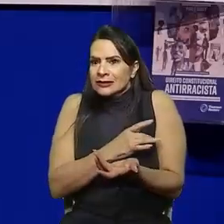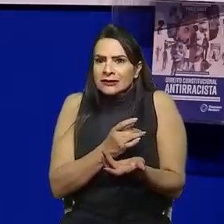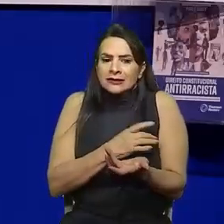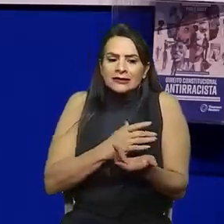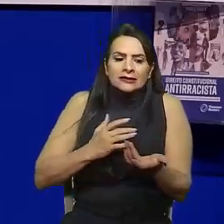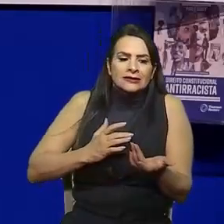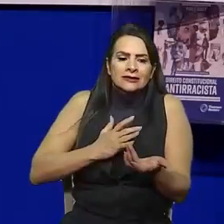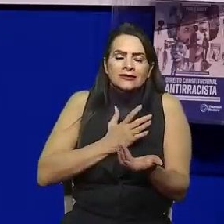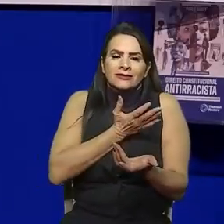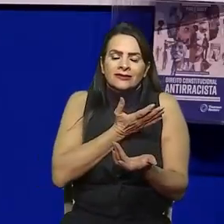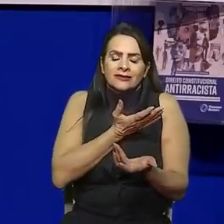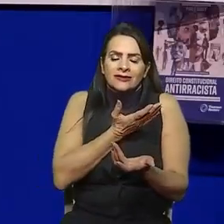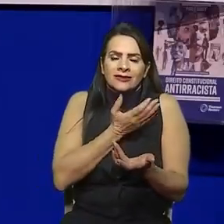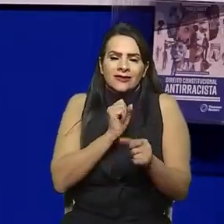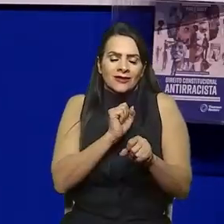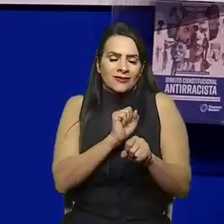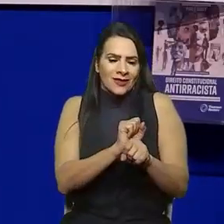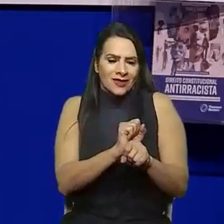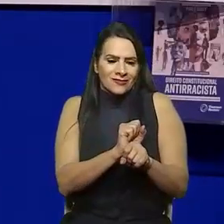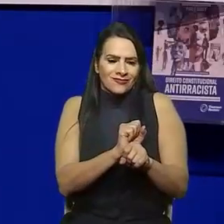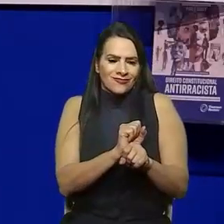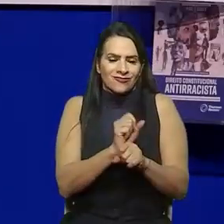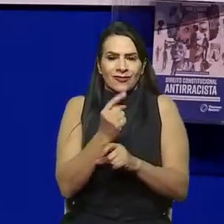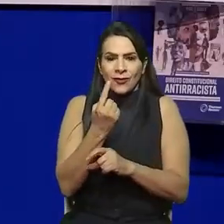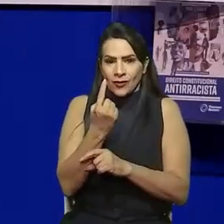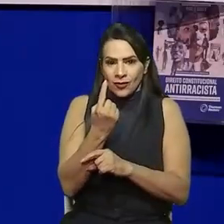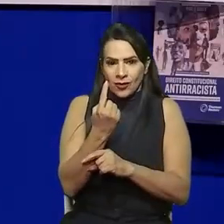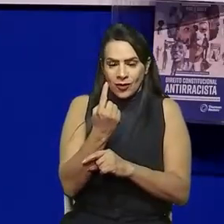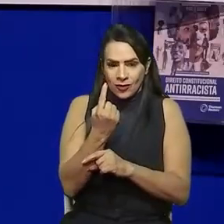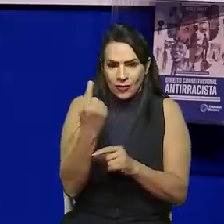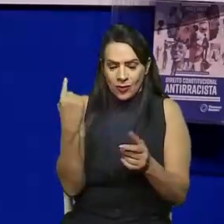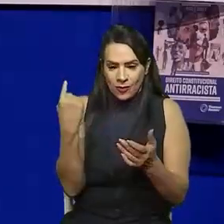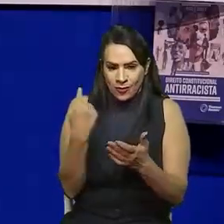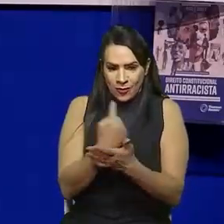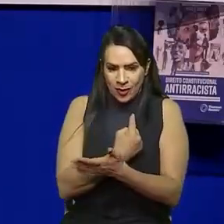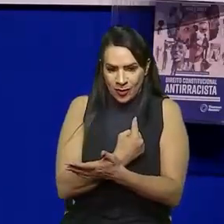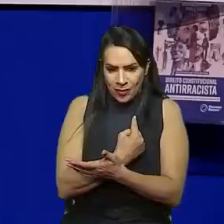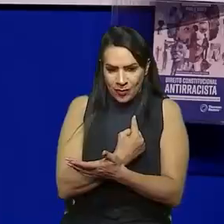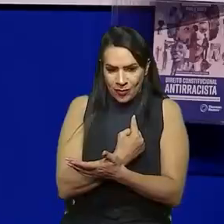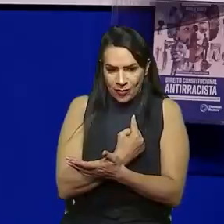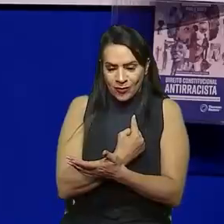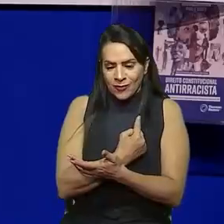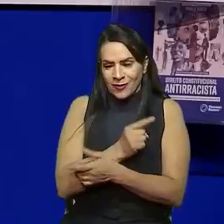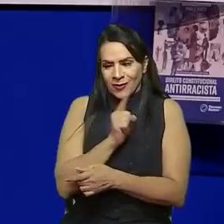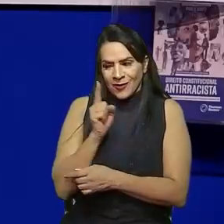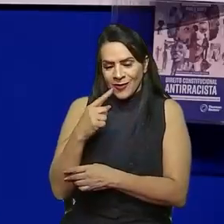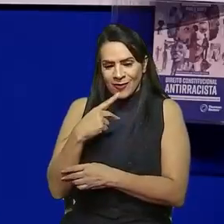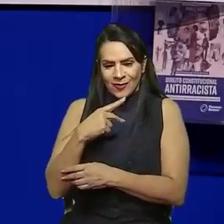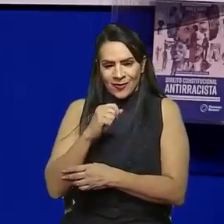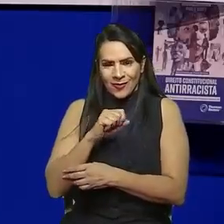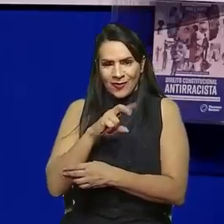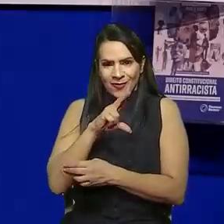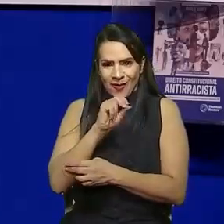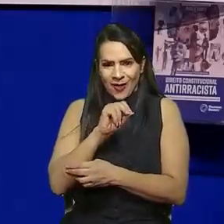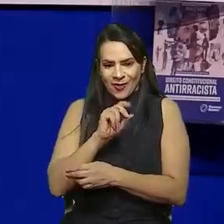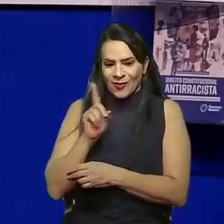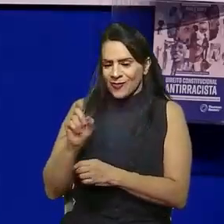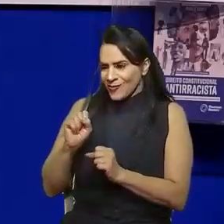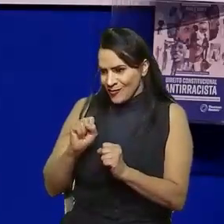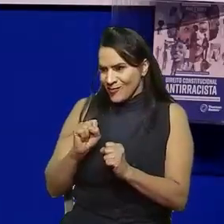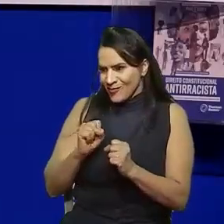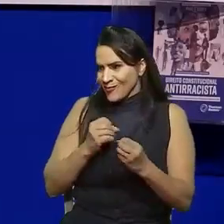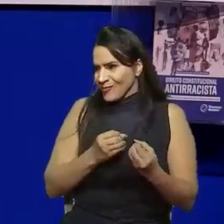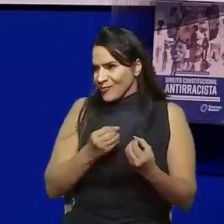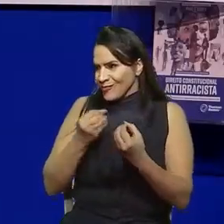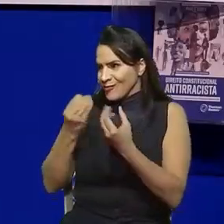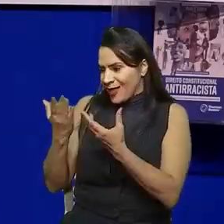e deixo de lado. Eu tenho uma pergunta a fazer para o Paulo. Boa. Posso? Pode. Para passar a